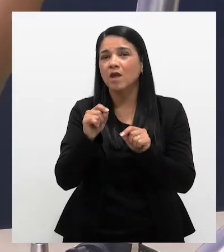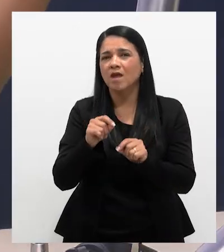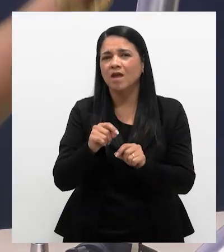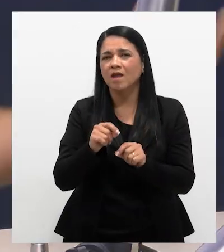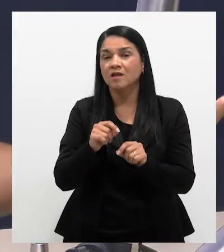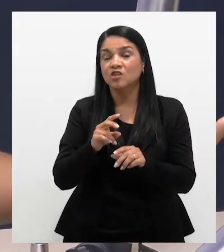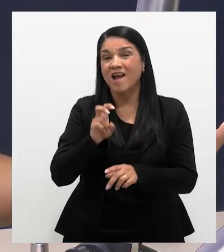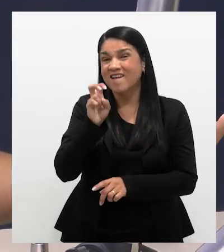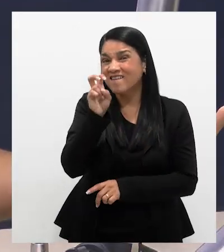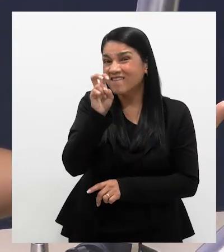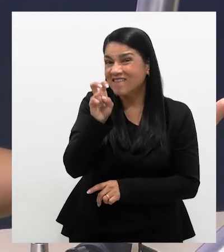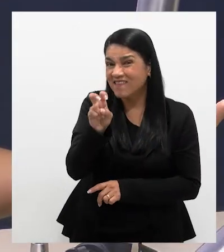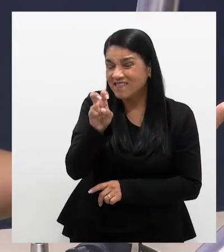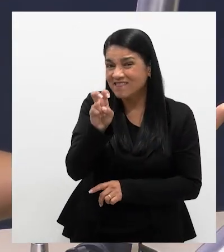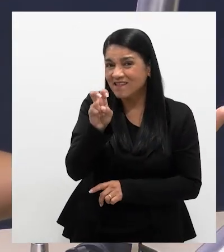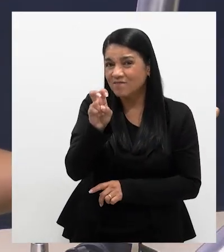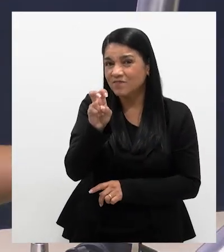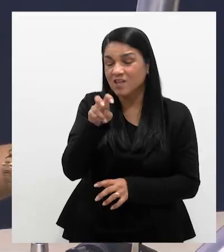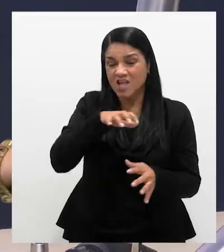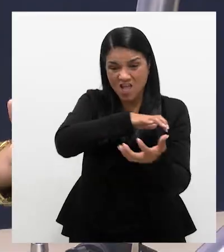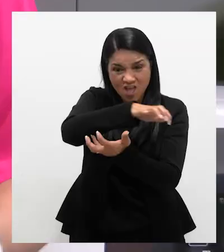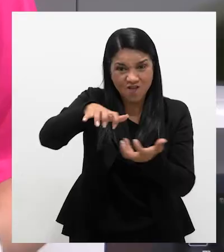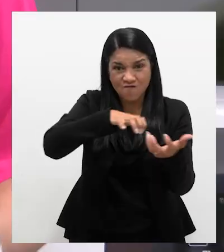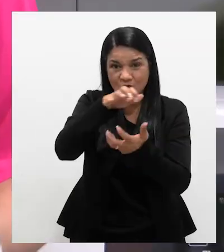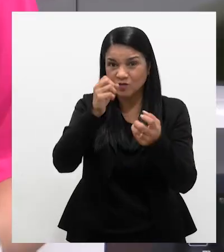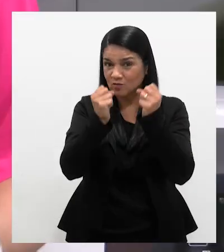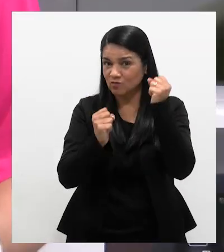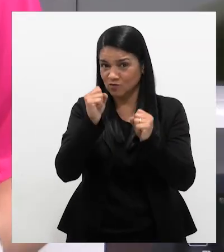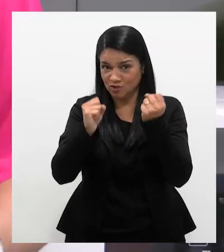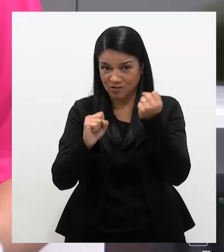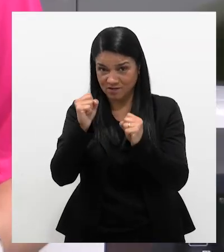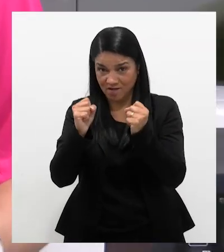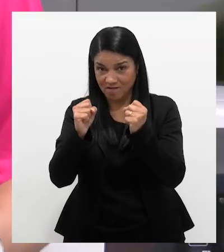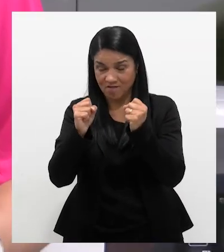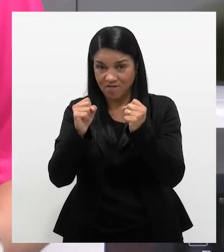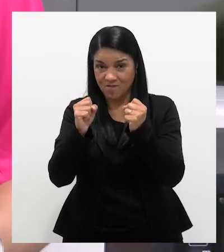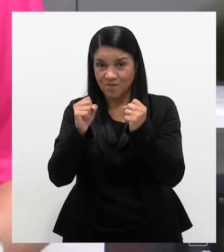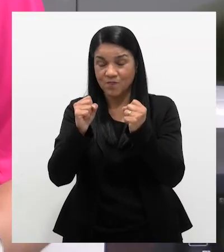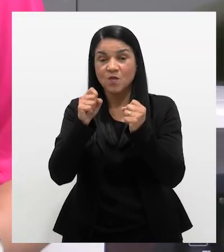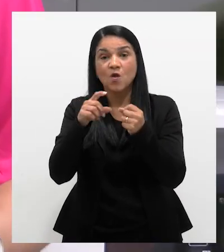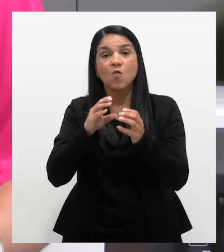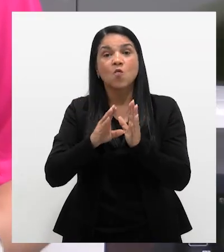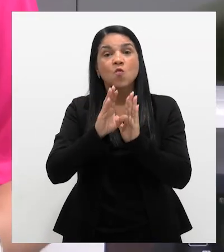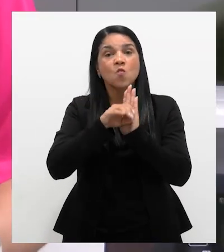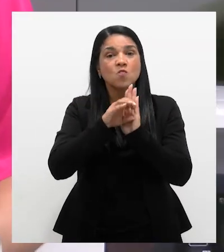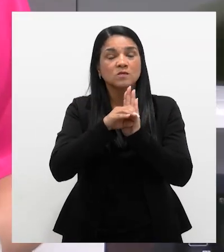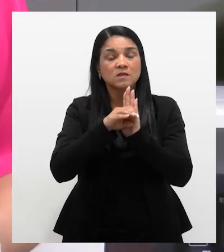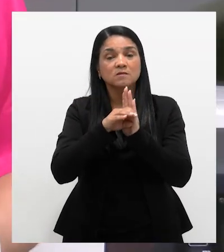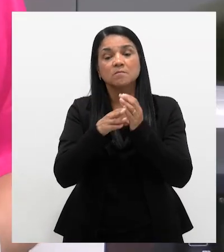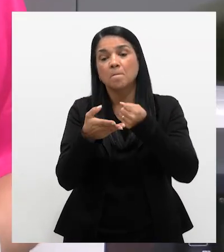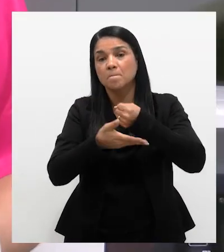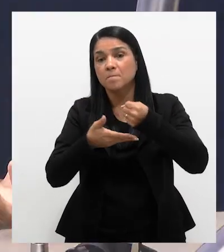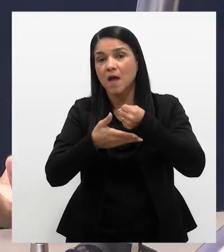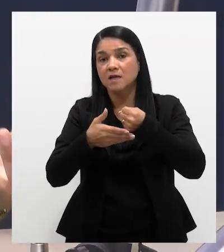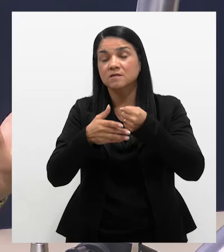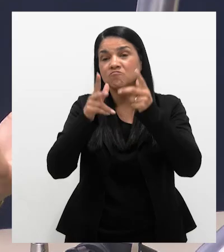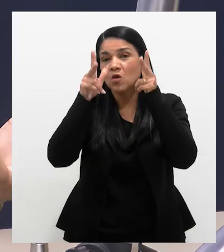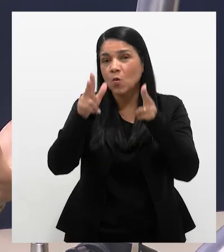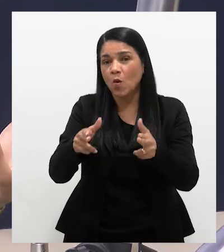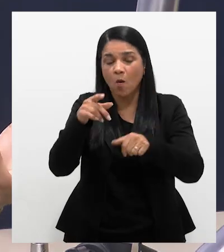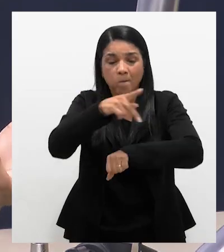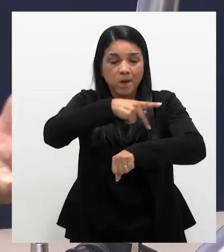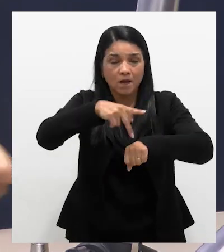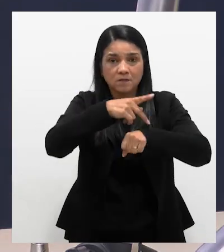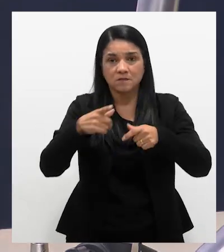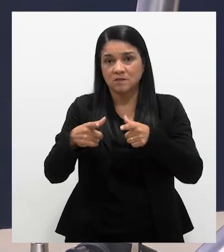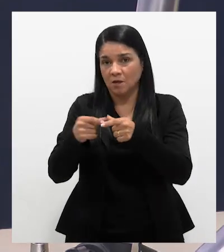a gente está na 5ª revolução industrial, então é um conceito até baseado no que o Japão vive, porque, por